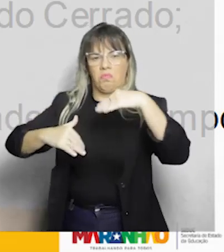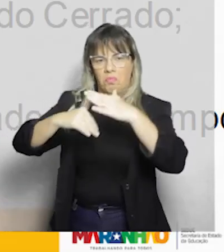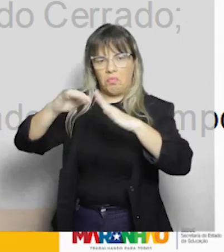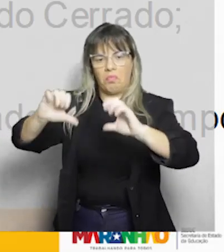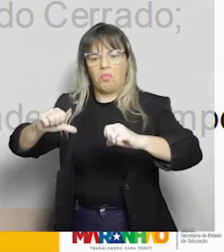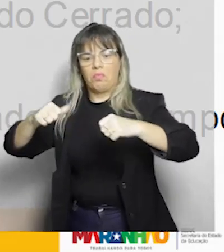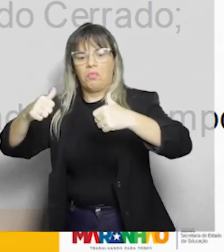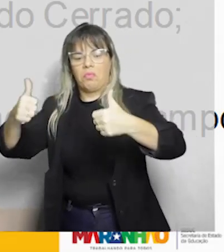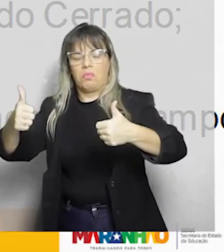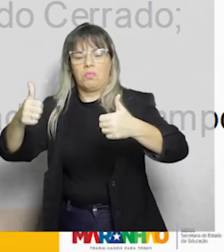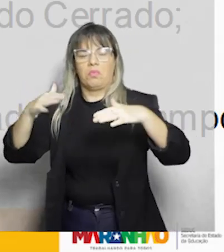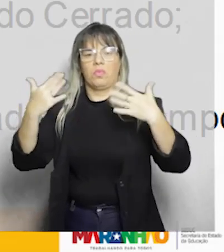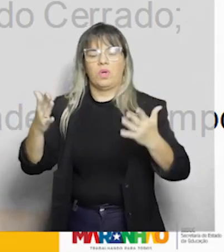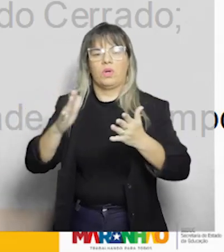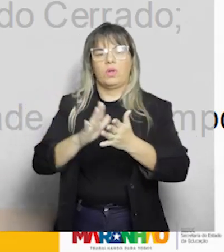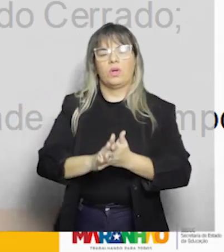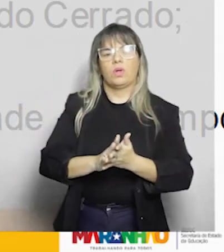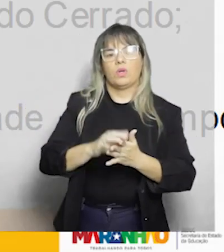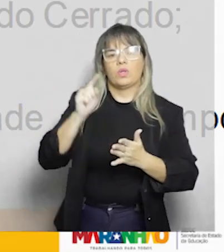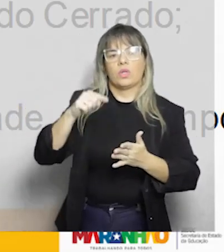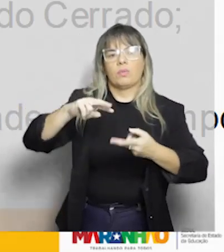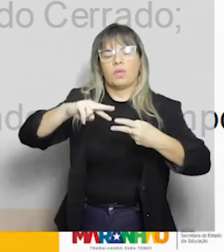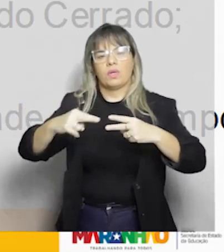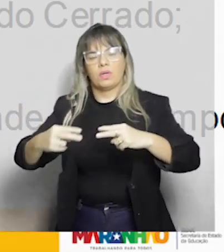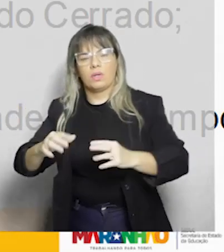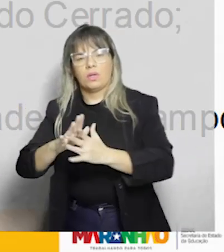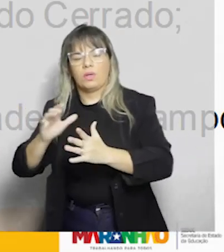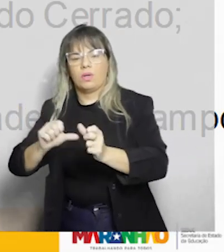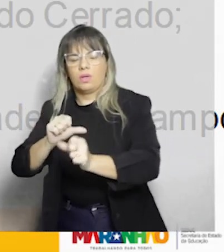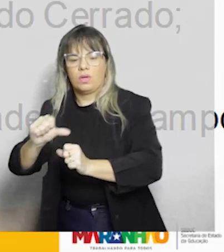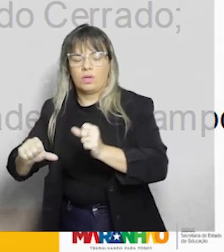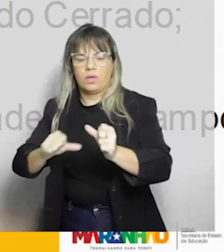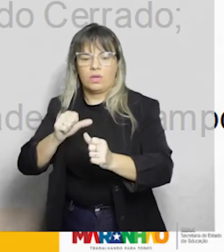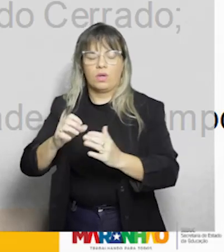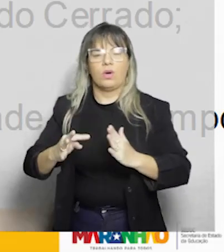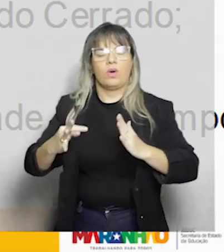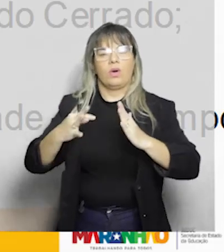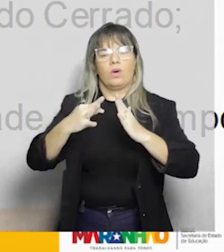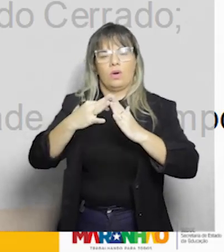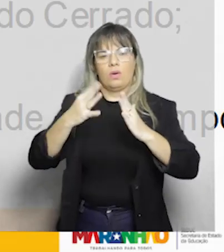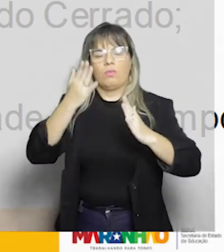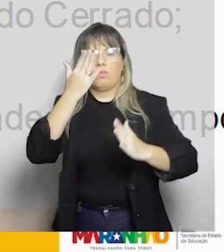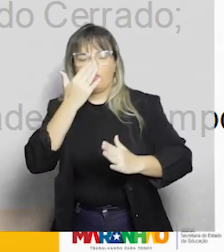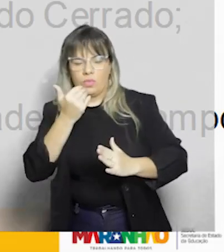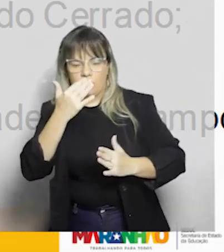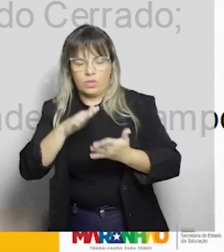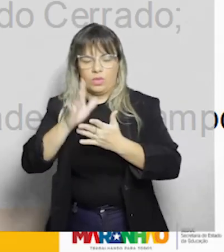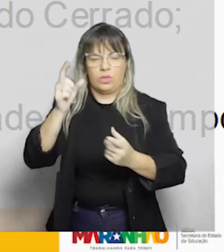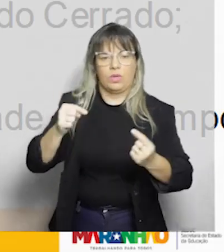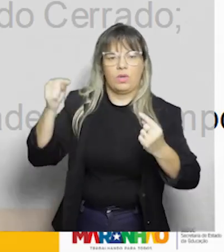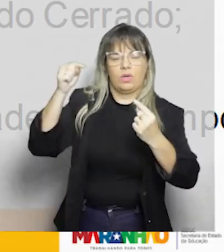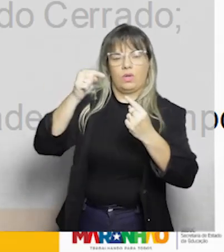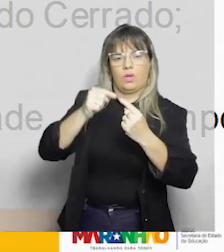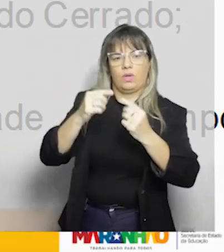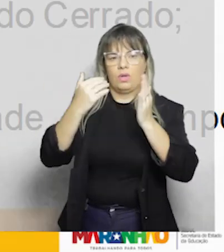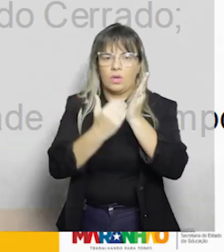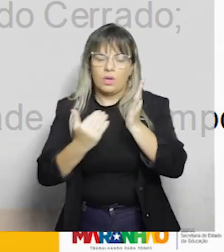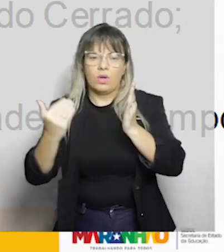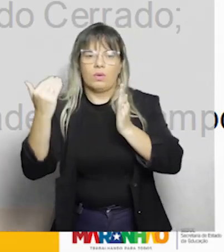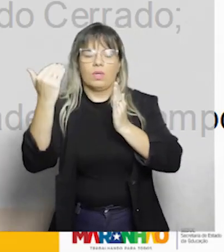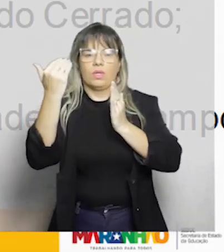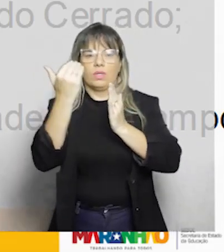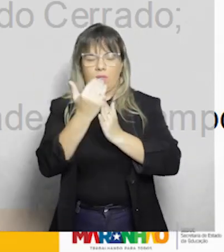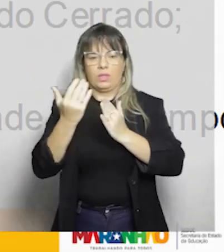exemplo, organismos geneticamente modificados, né? Os alimentos transgênicos, tudo isso com o objetivo de aumentar a